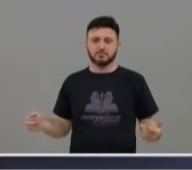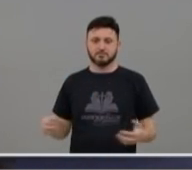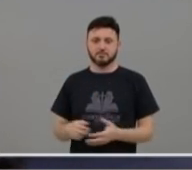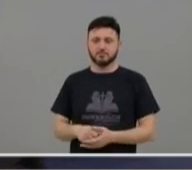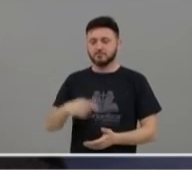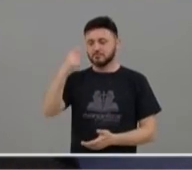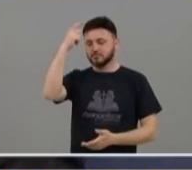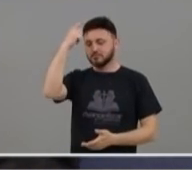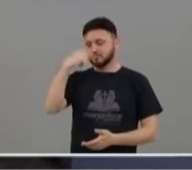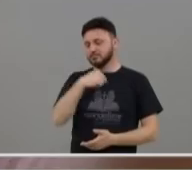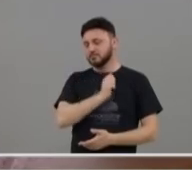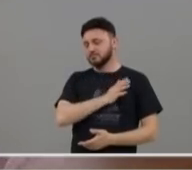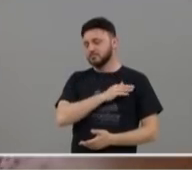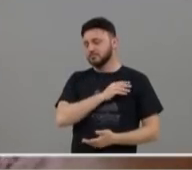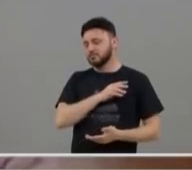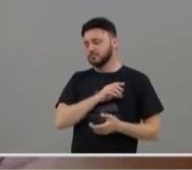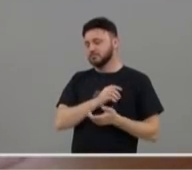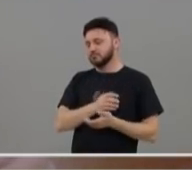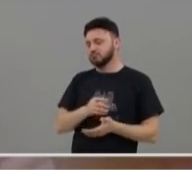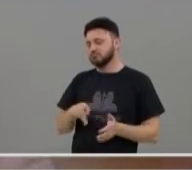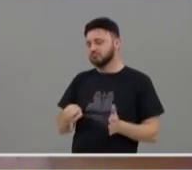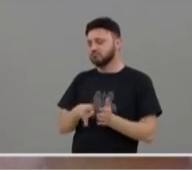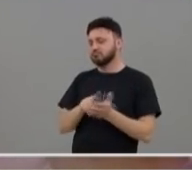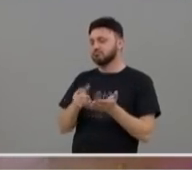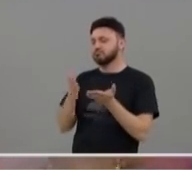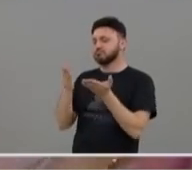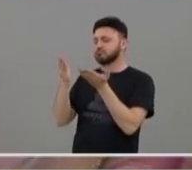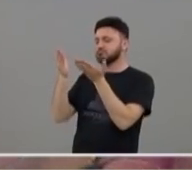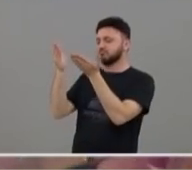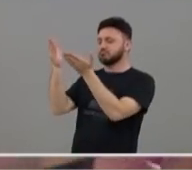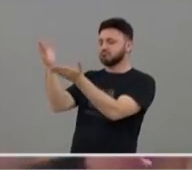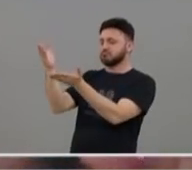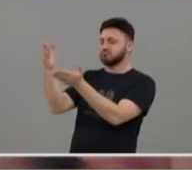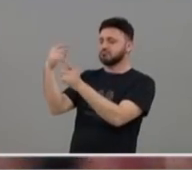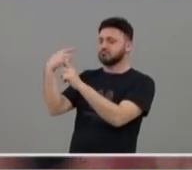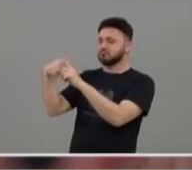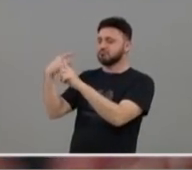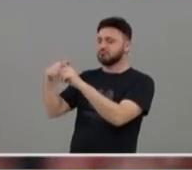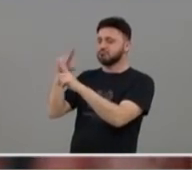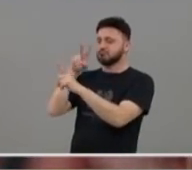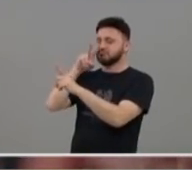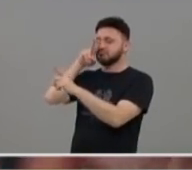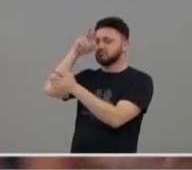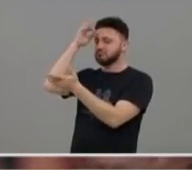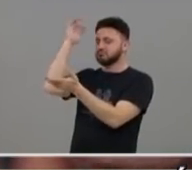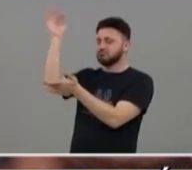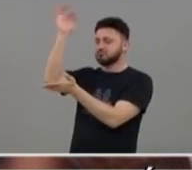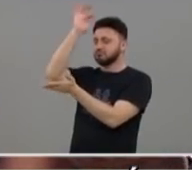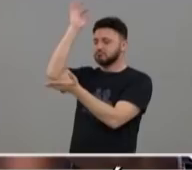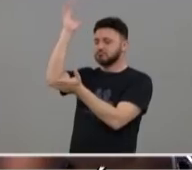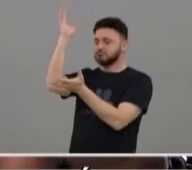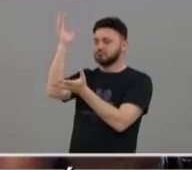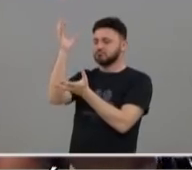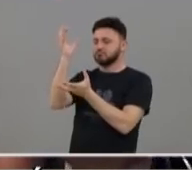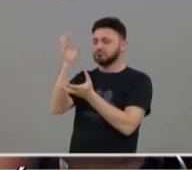Abandone-se e experimente a força que vem do Espírito Santo de Deus.